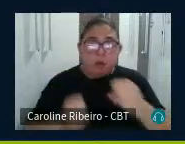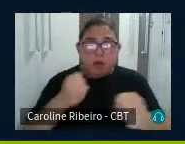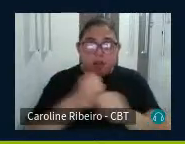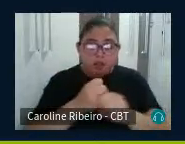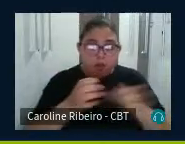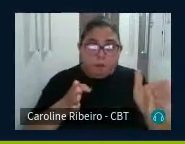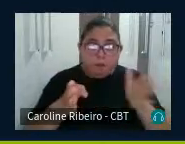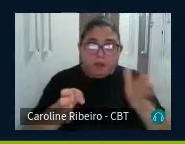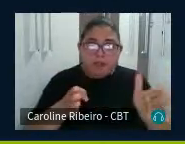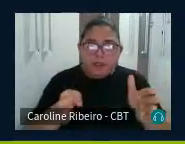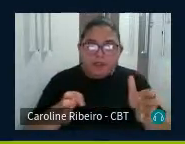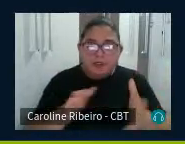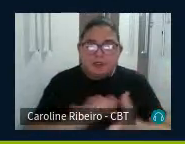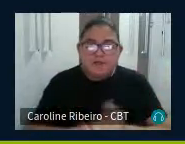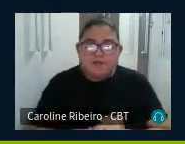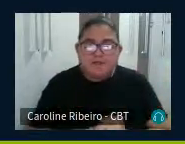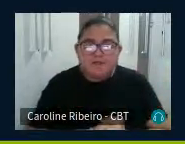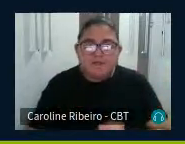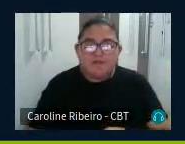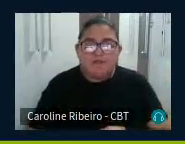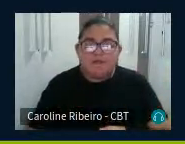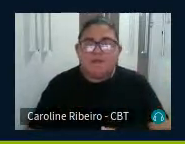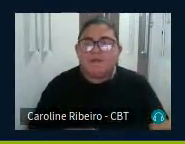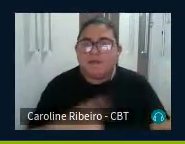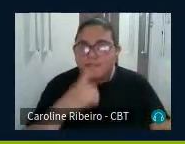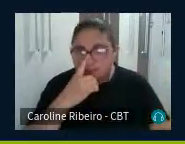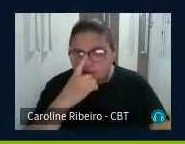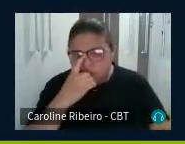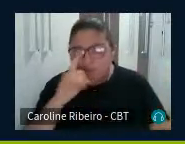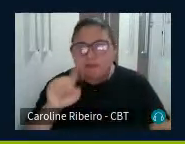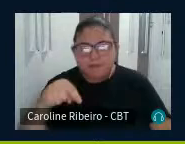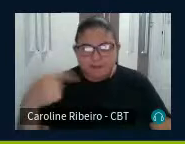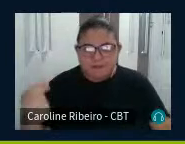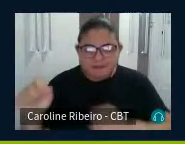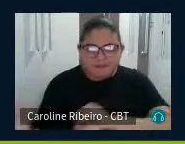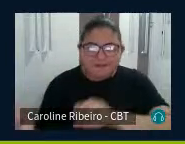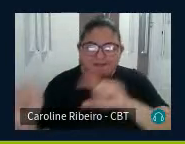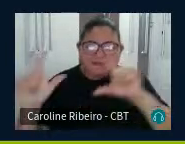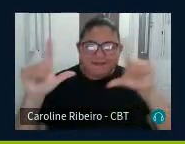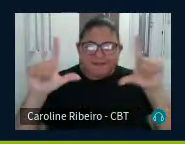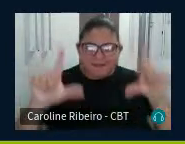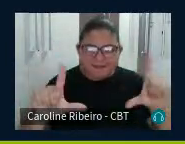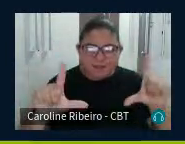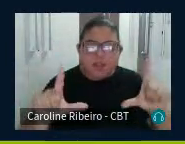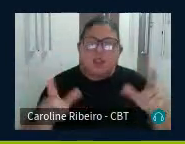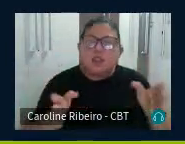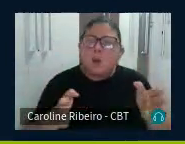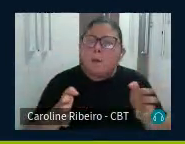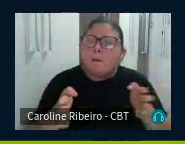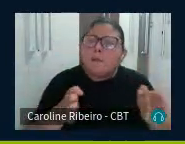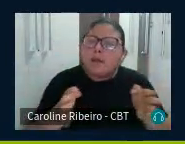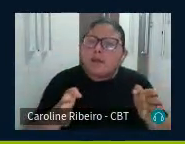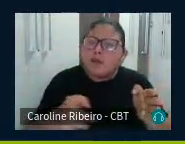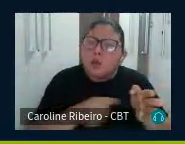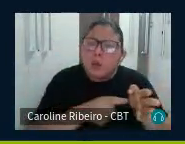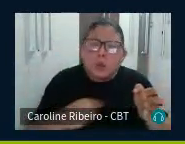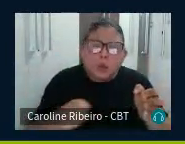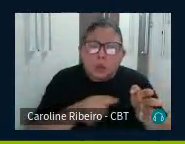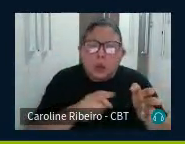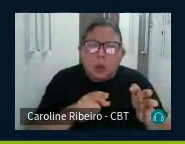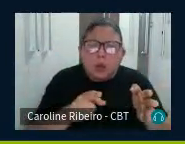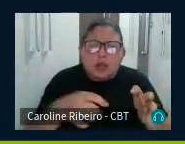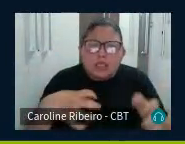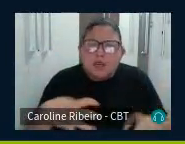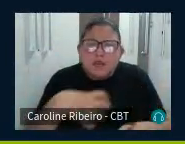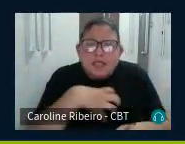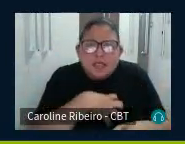o slide. Como nós estávamos falando no início, tem um período de adaptação. Então, é preciso uma paciência,